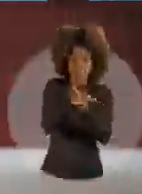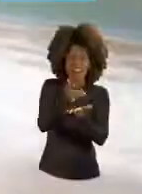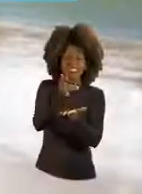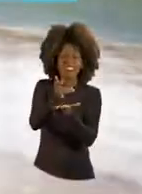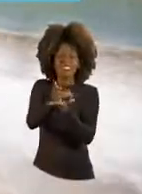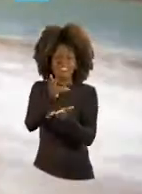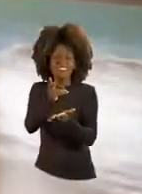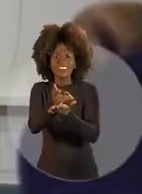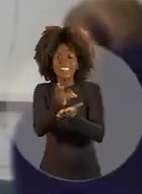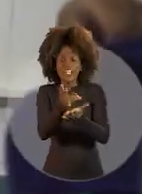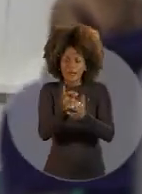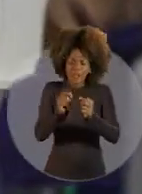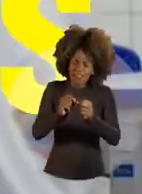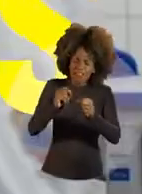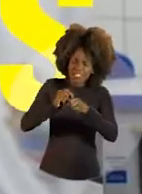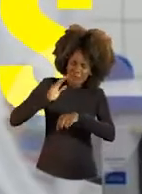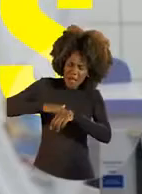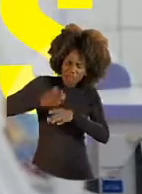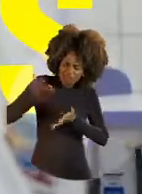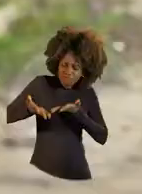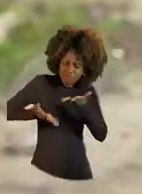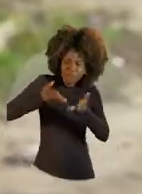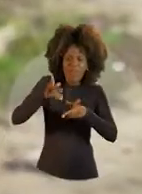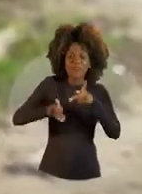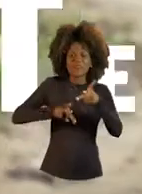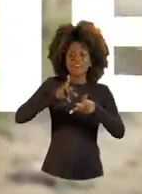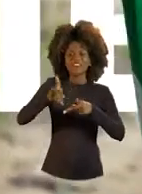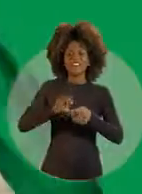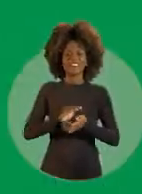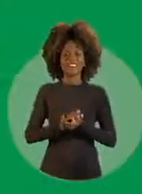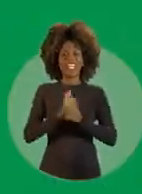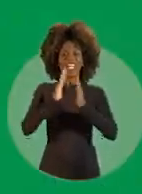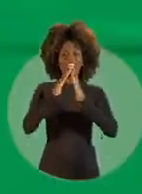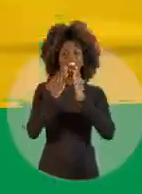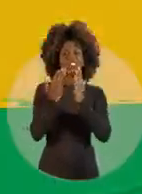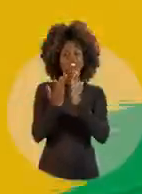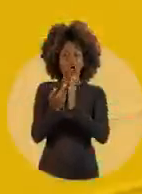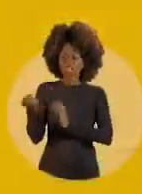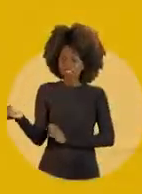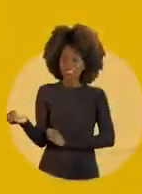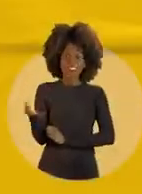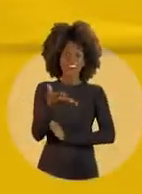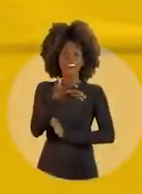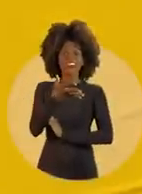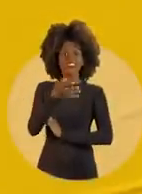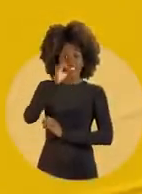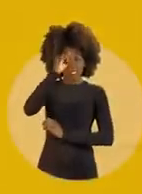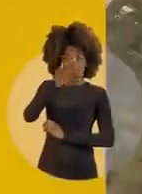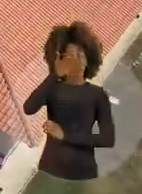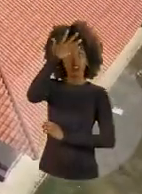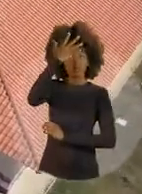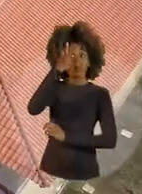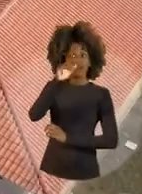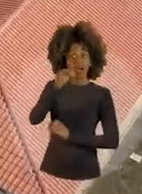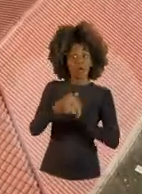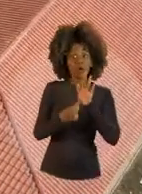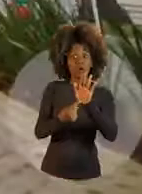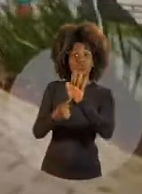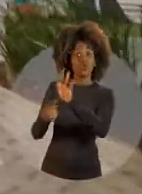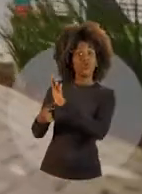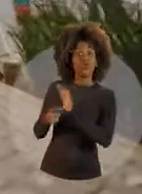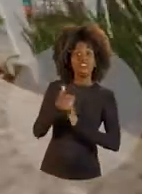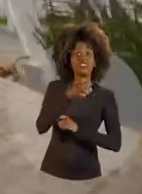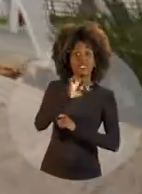seguir em frente, pra fazer mais por nossa gente. Educação inovadora. Jerônimo vai levar